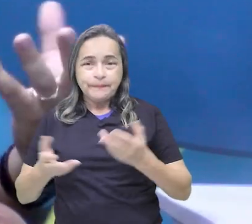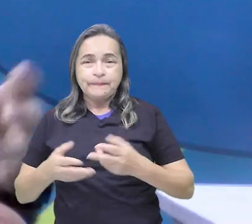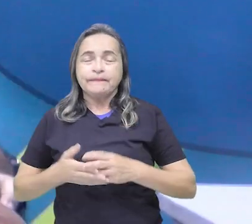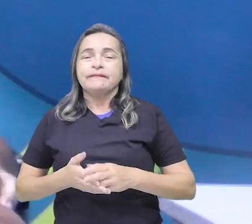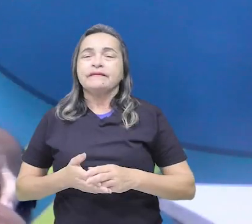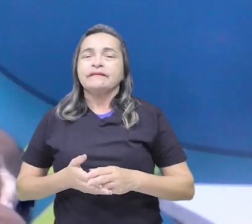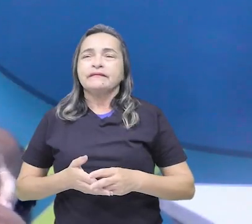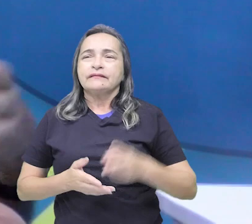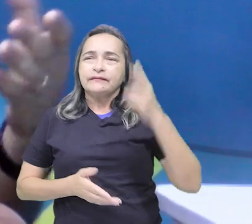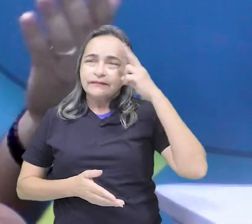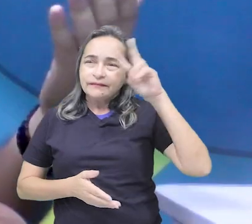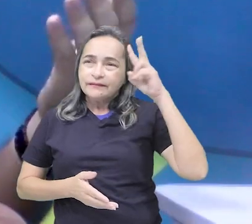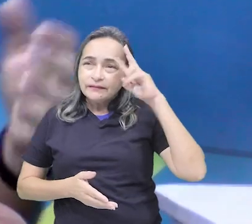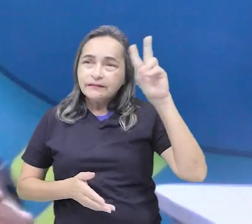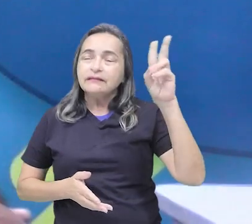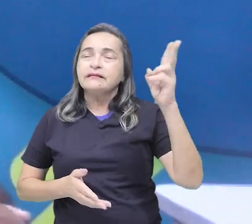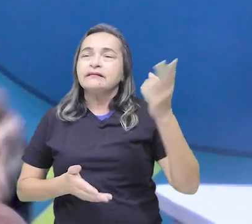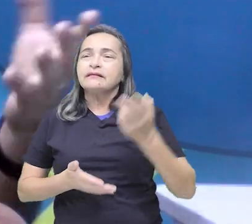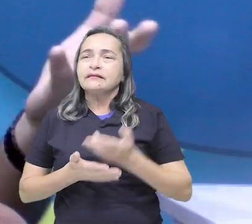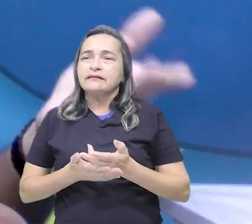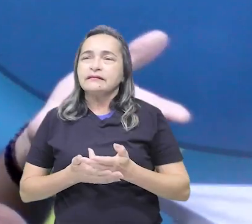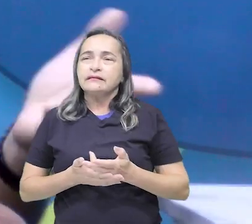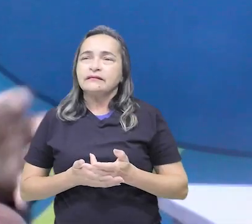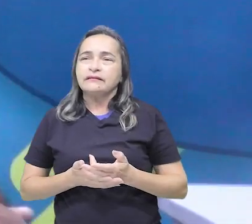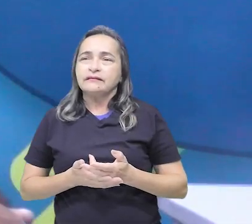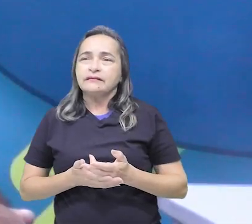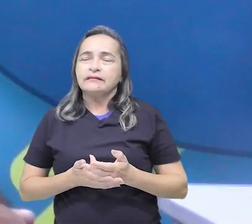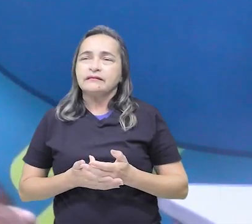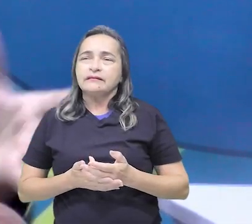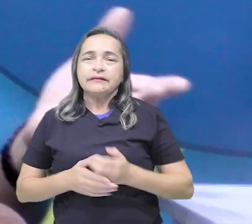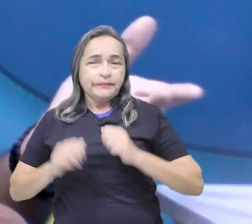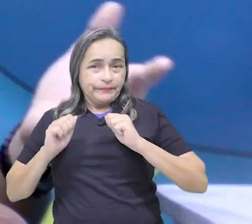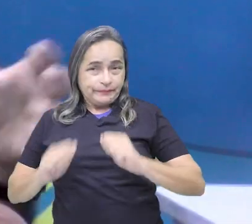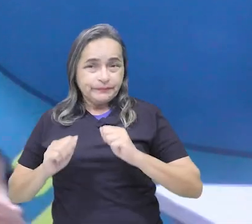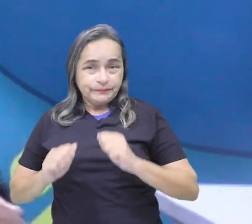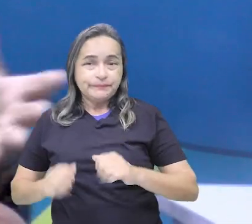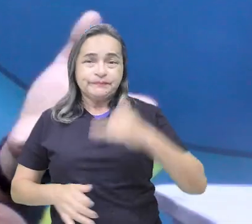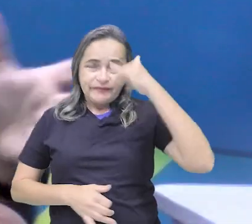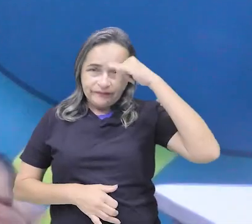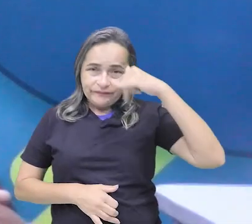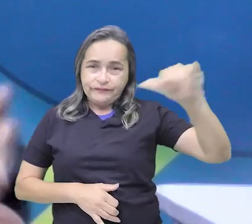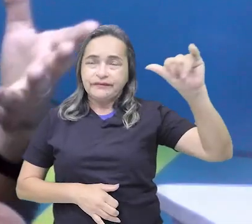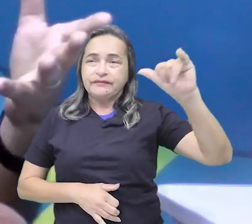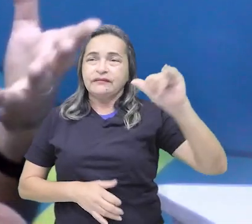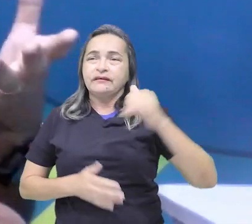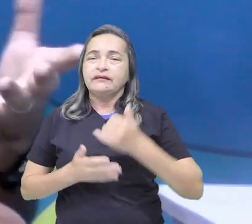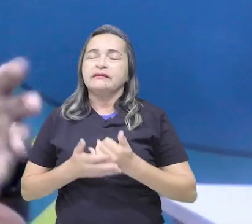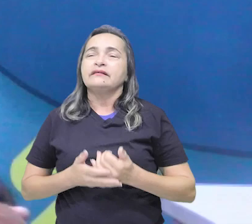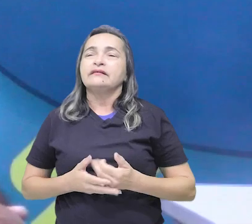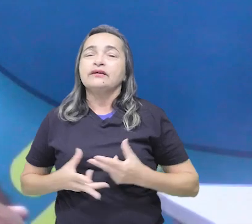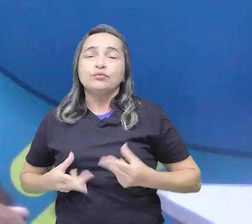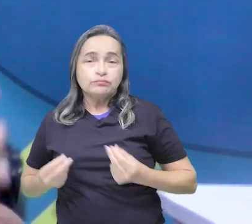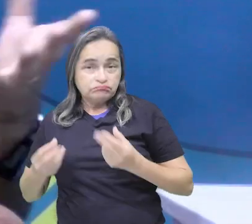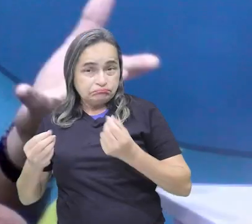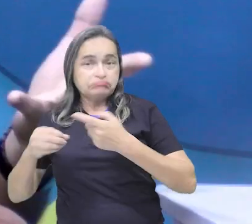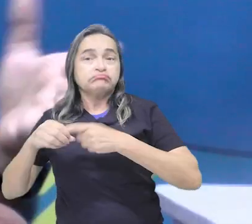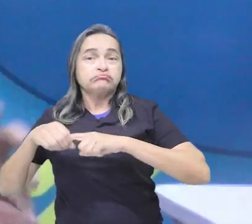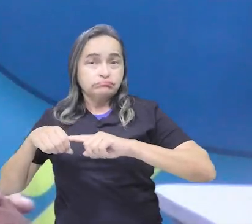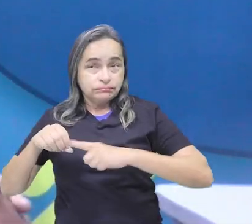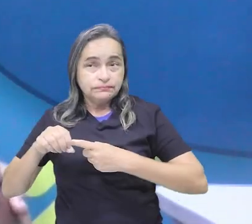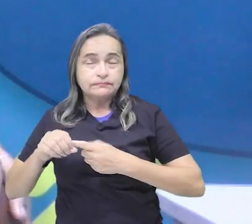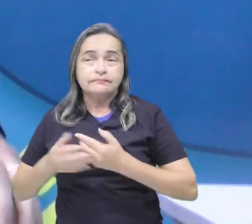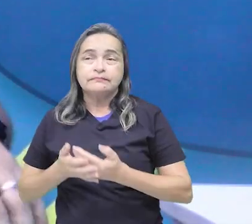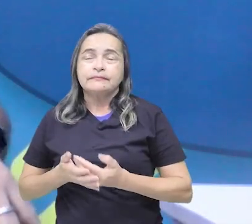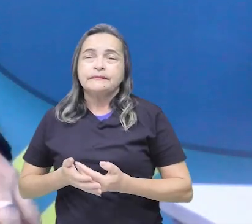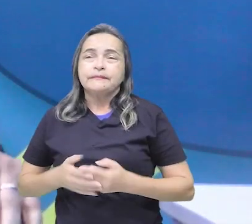tantas vidas e que pode ter uma prevenção muito boa, muito efetiva se há cuidado. Porém,